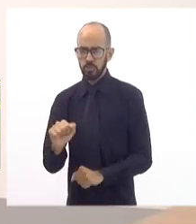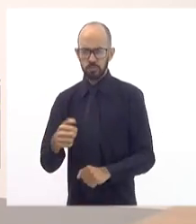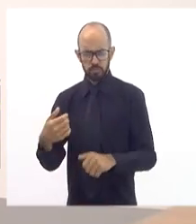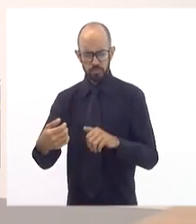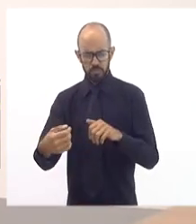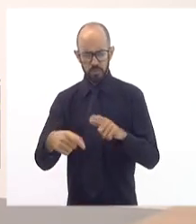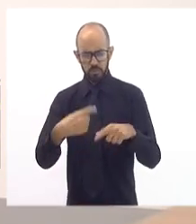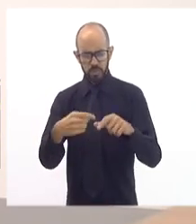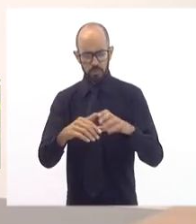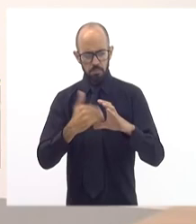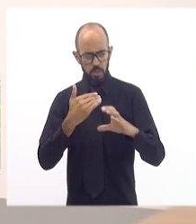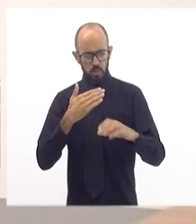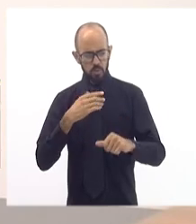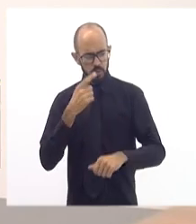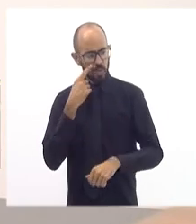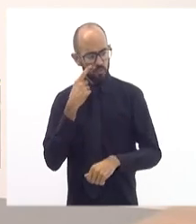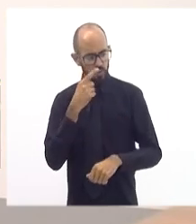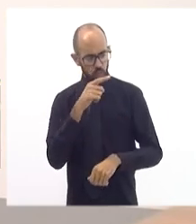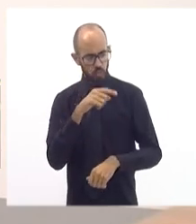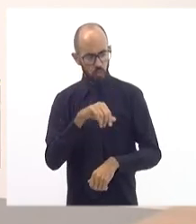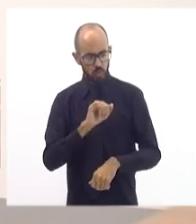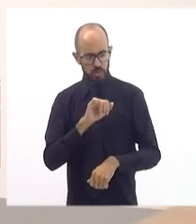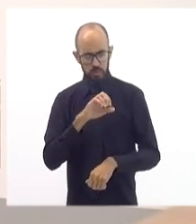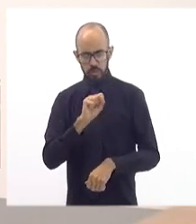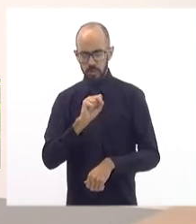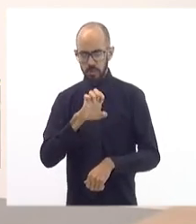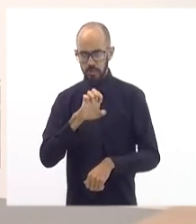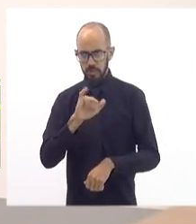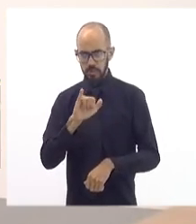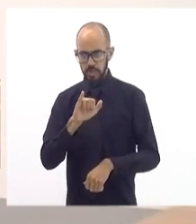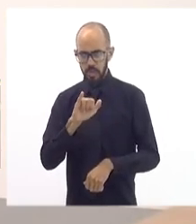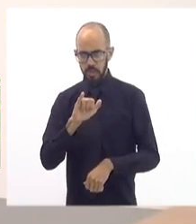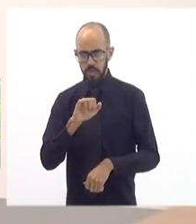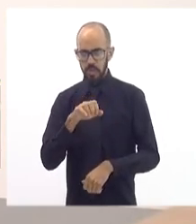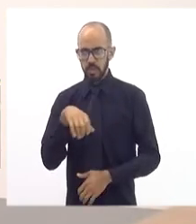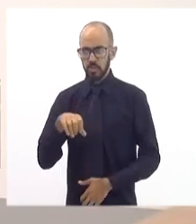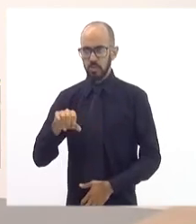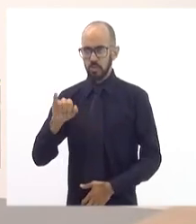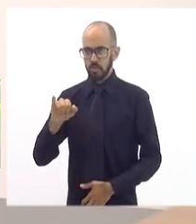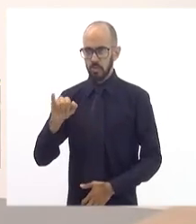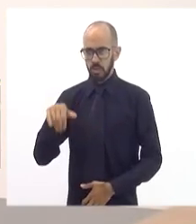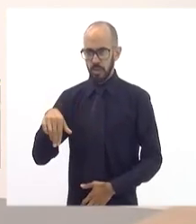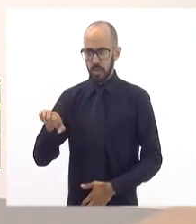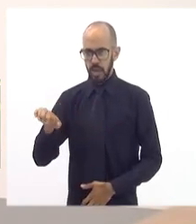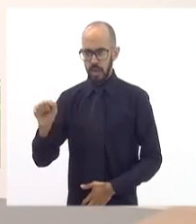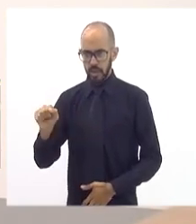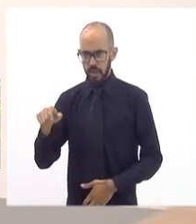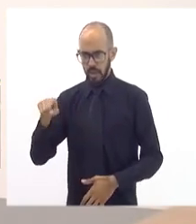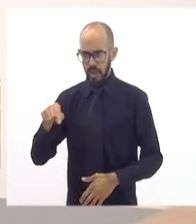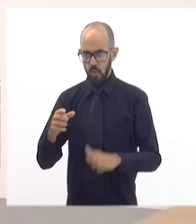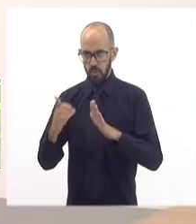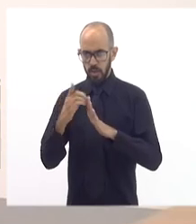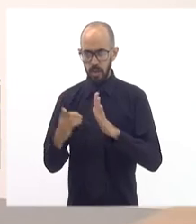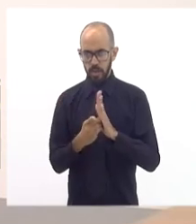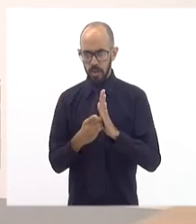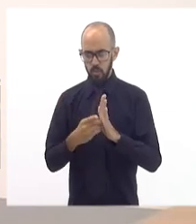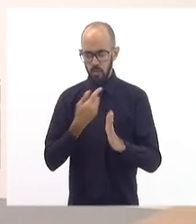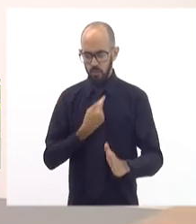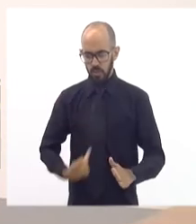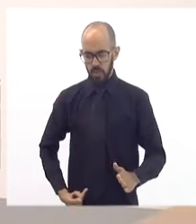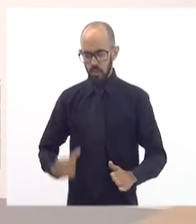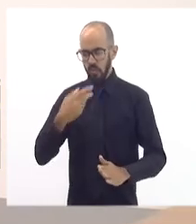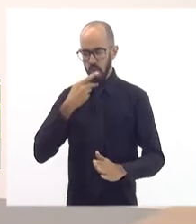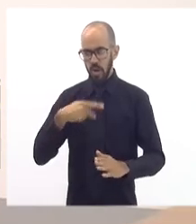você vê se sei aqui lá do do ideia é é um decreto do governador falando que é